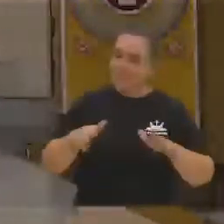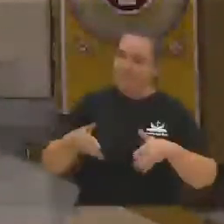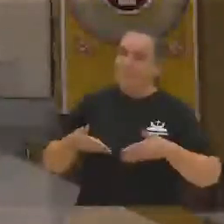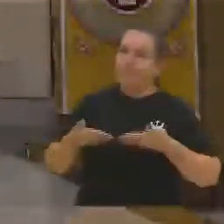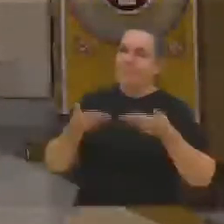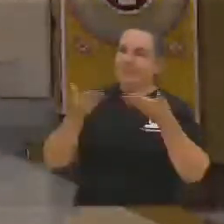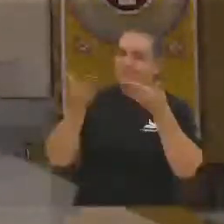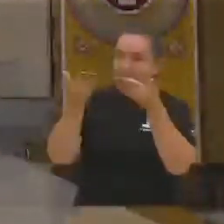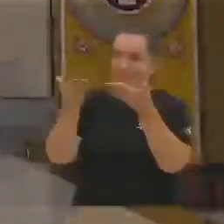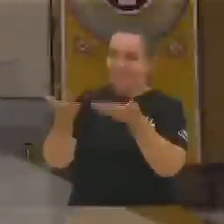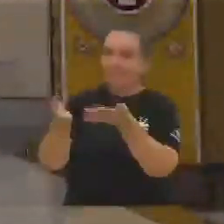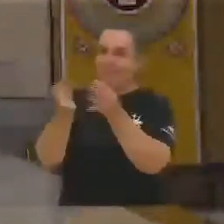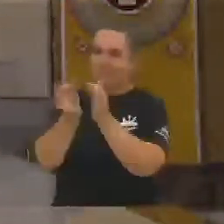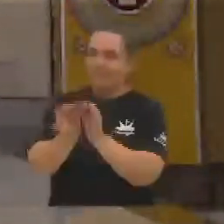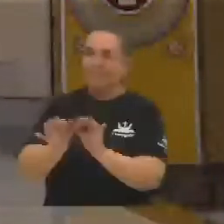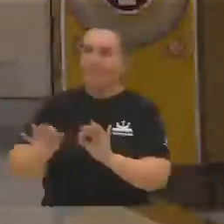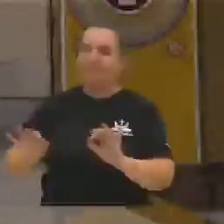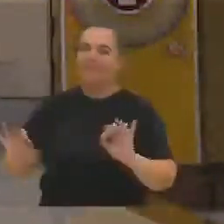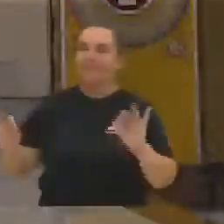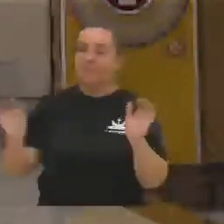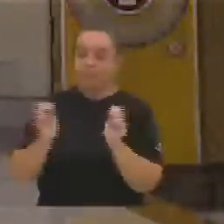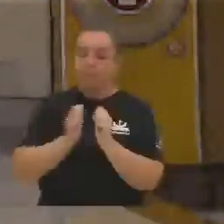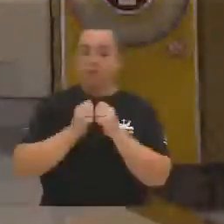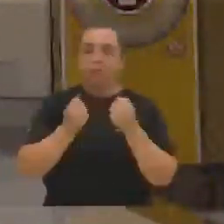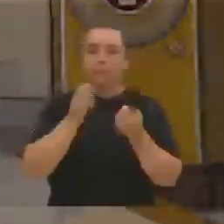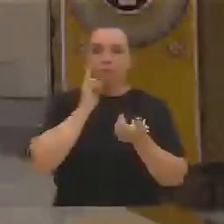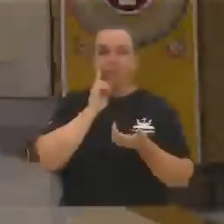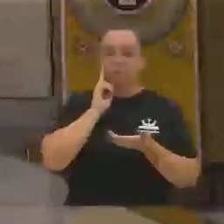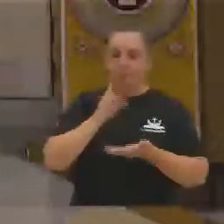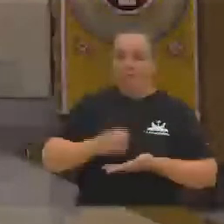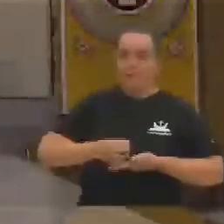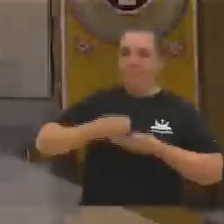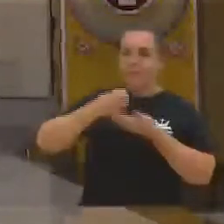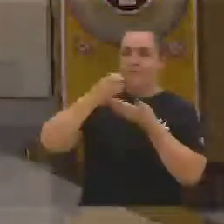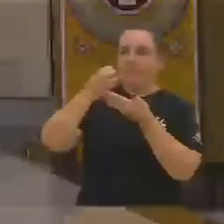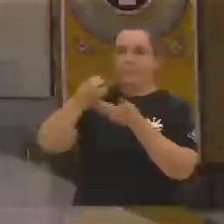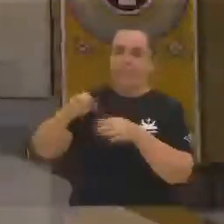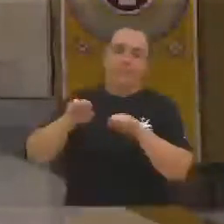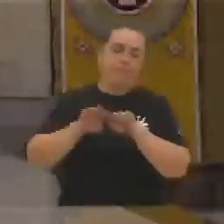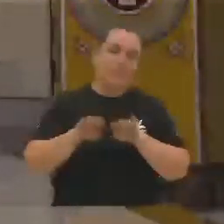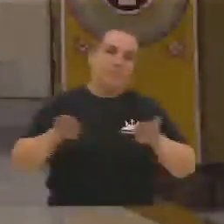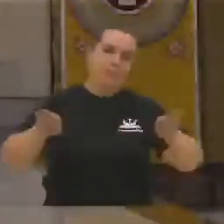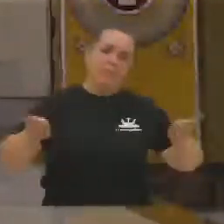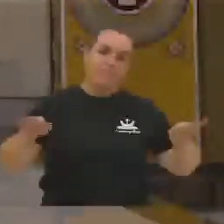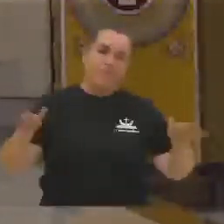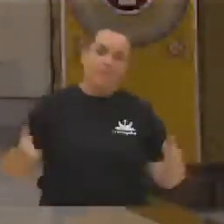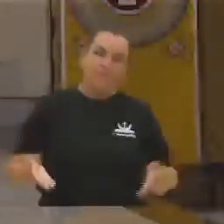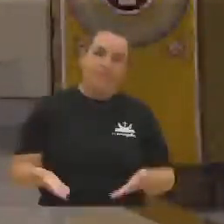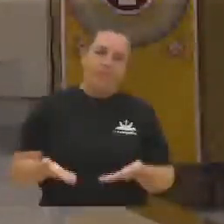Ofertas singelas, pão e vinho, sobre a mesa